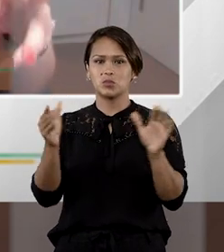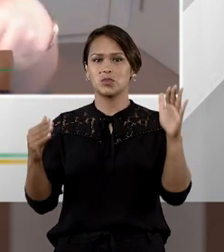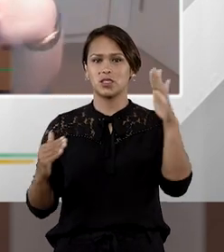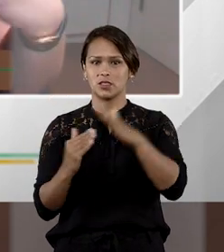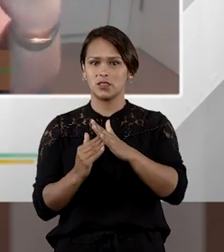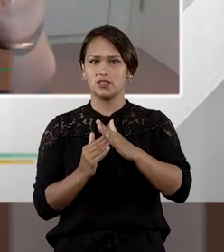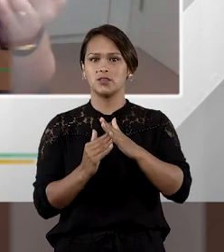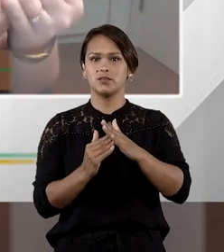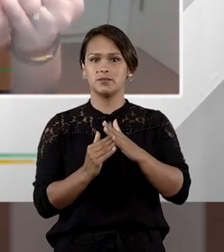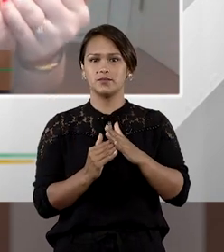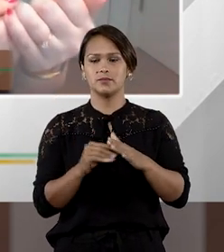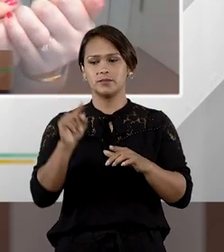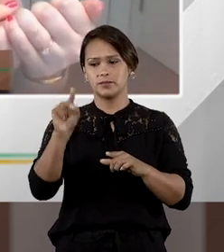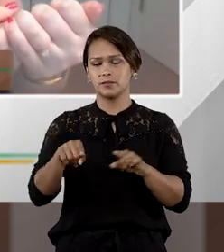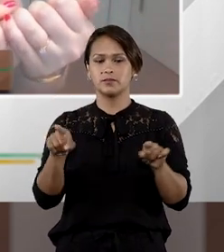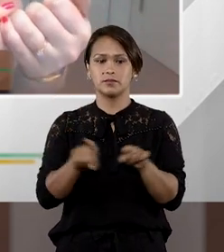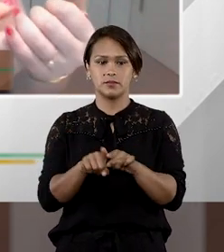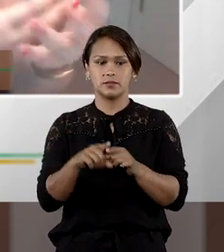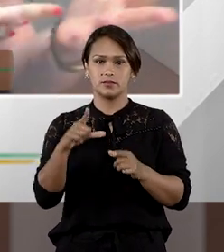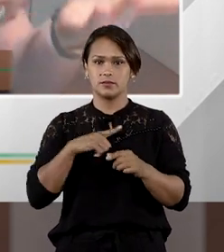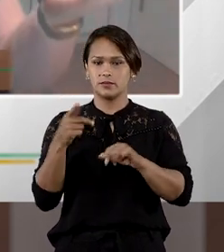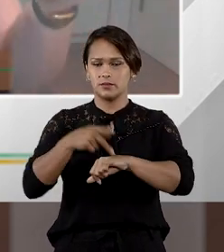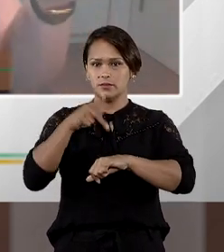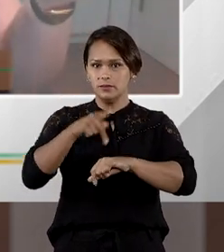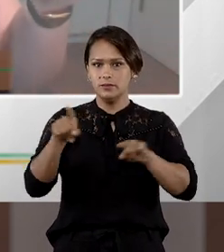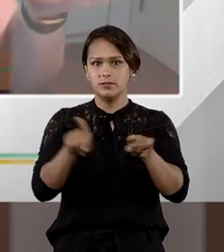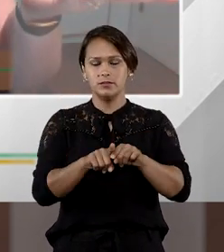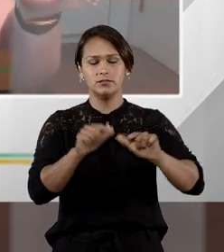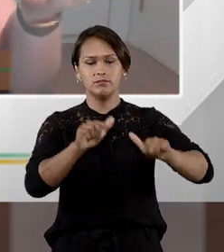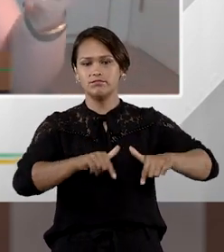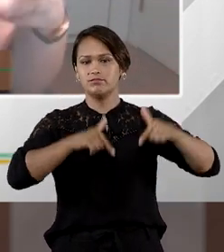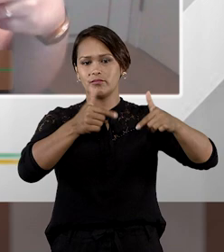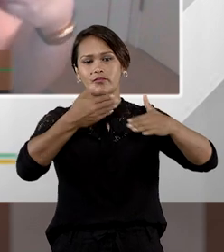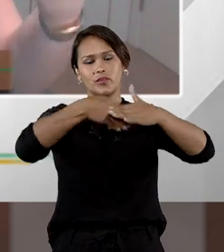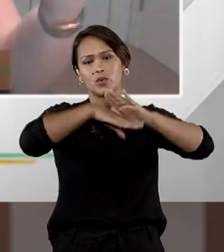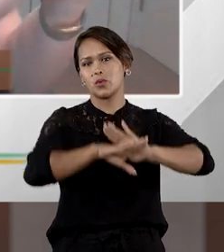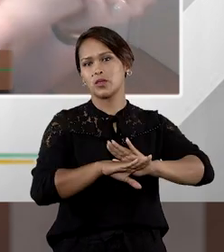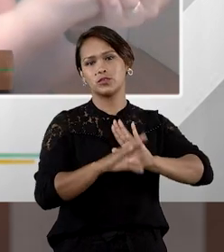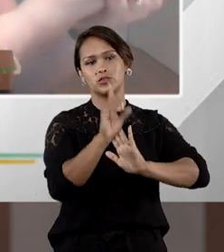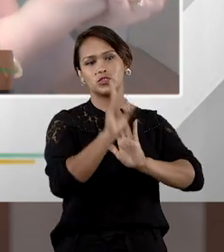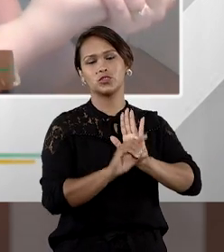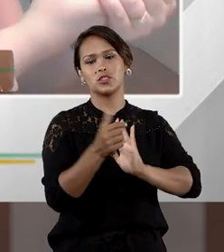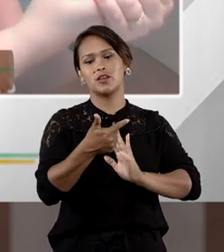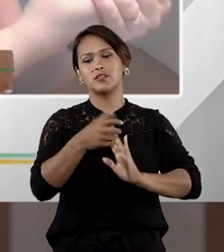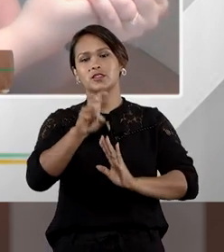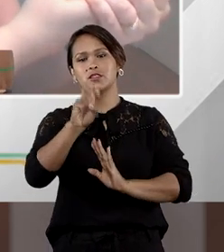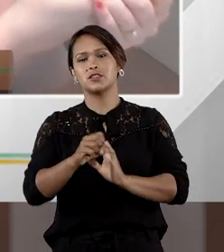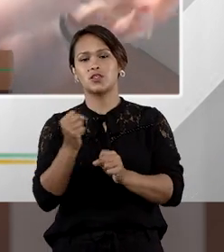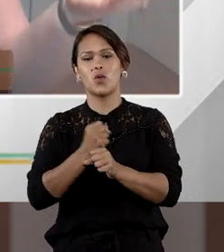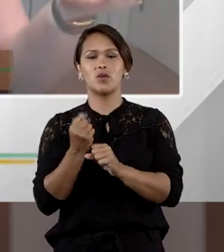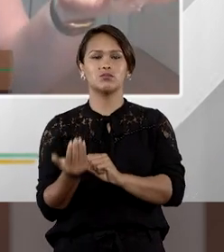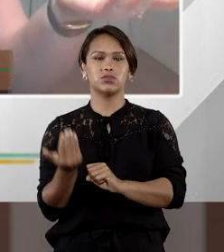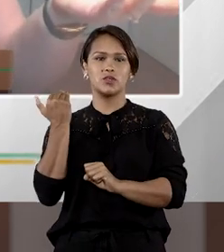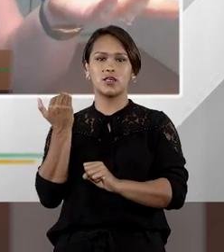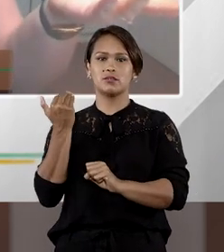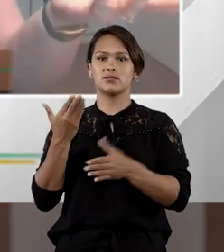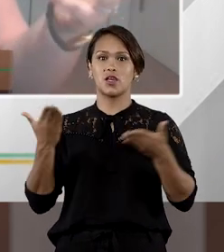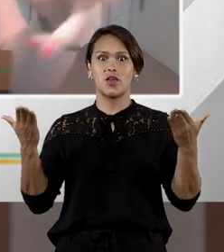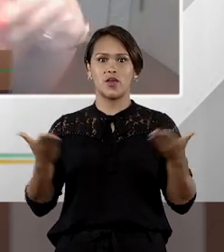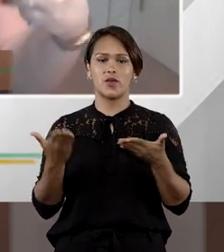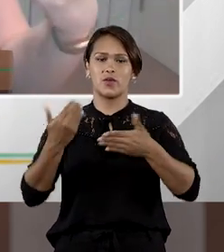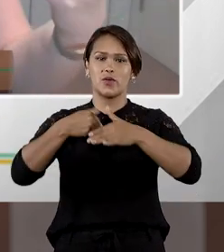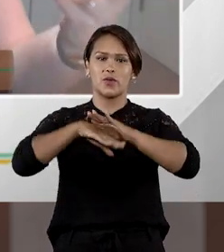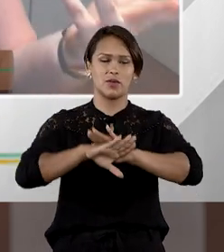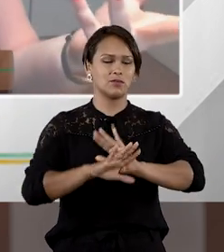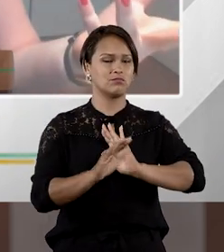limitado. E ela, às vezes ela até é graduada, mas é um diploma. Imagina, quem estudou direito há 25 anos atrás, né, e